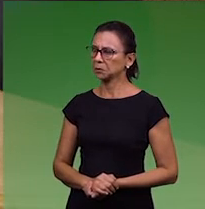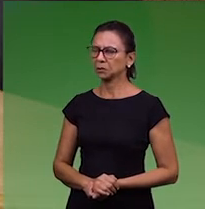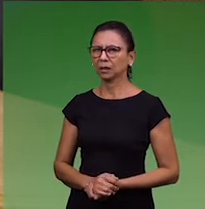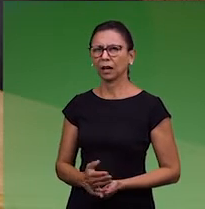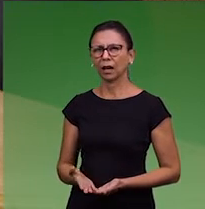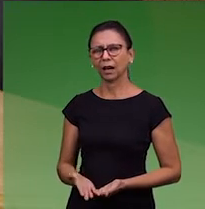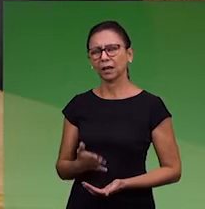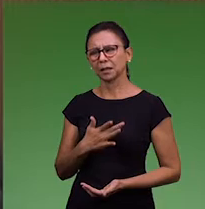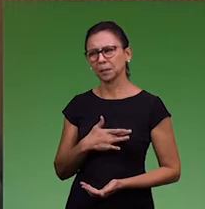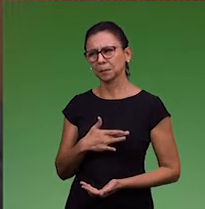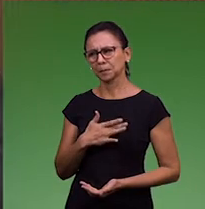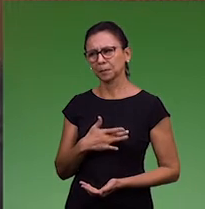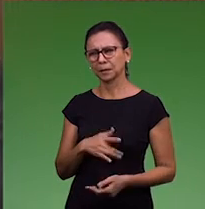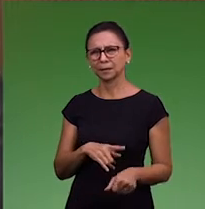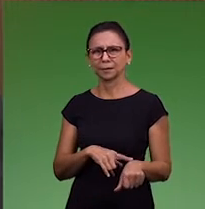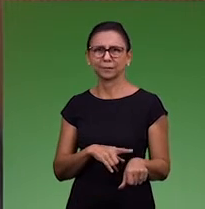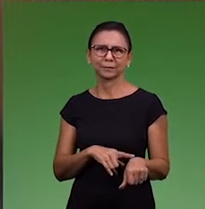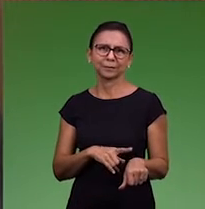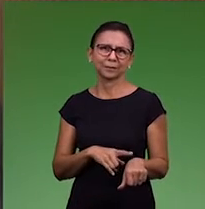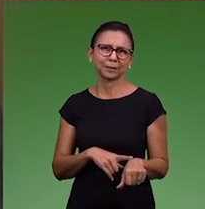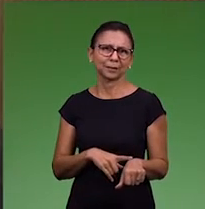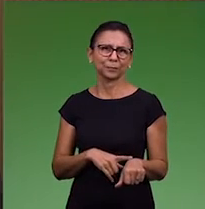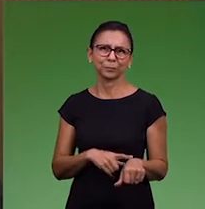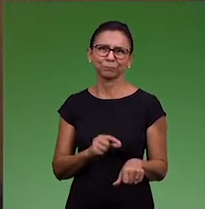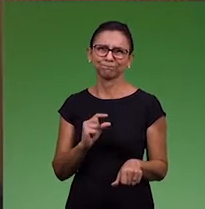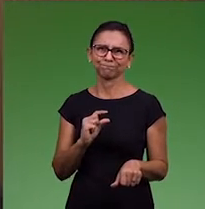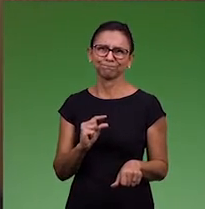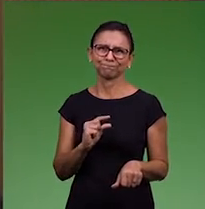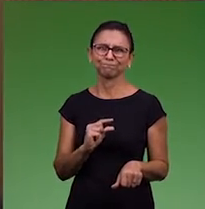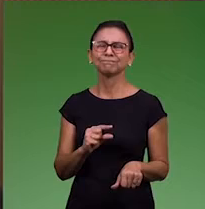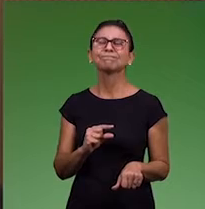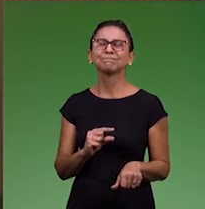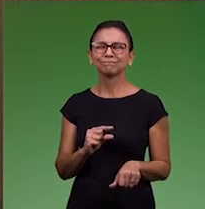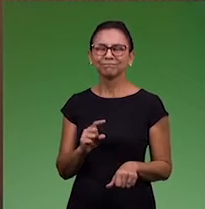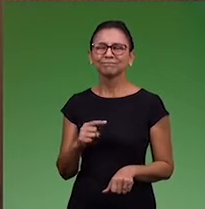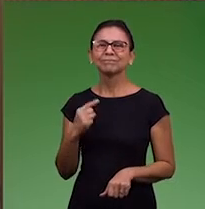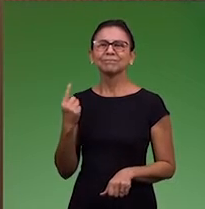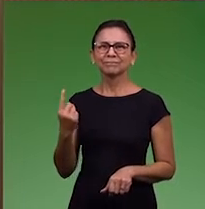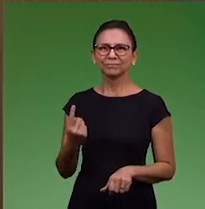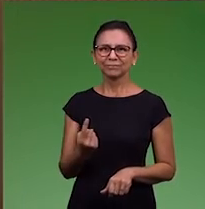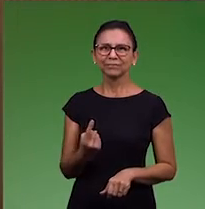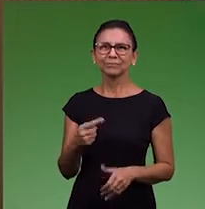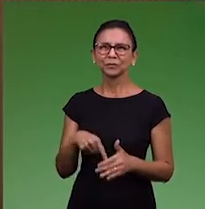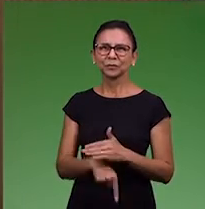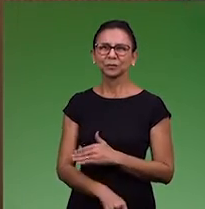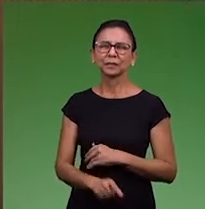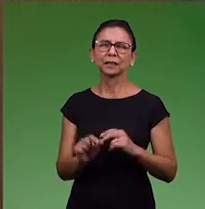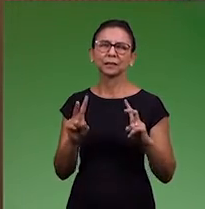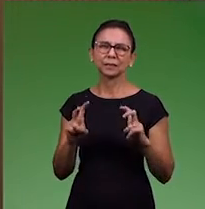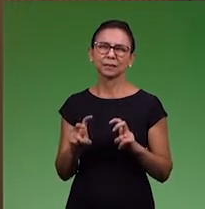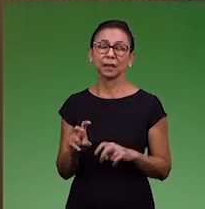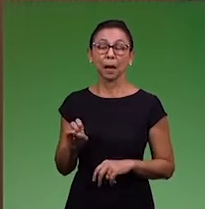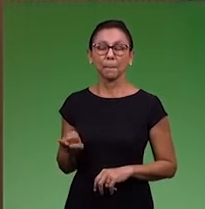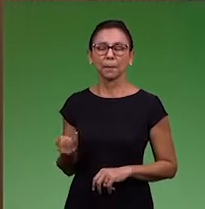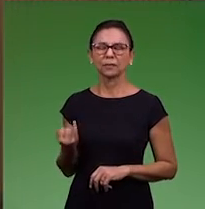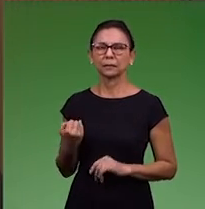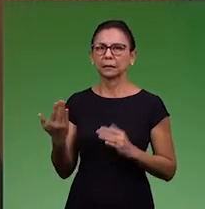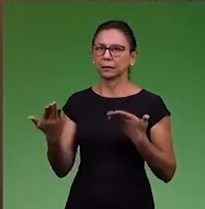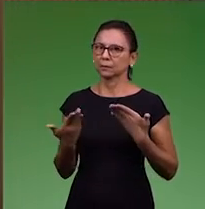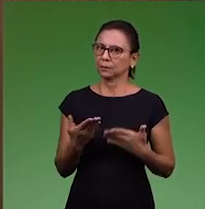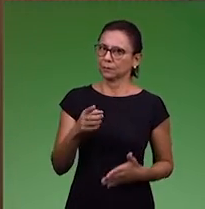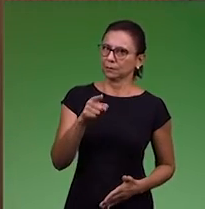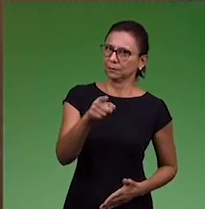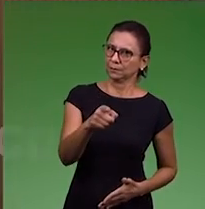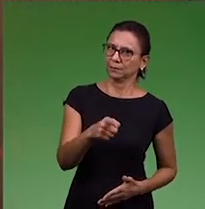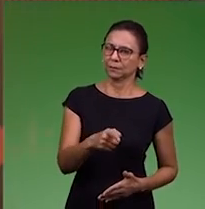pena que o tempo é exíguo, é muito curto para que nós possamos nos aprofundar, mas eu quero aproveitar e convidar